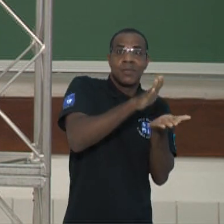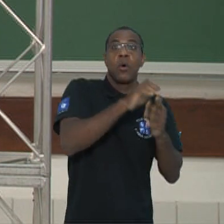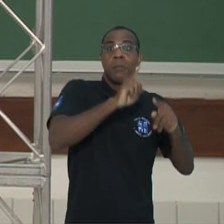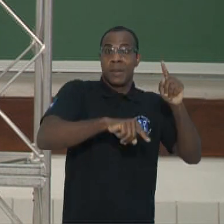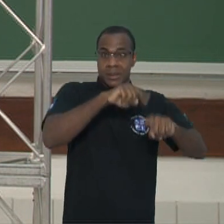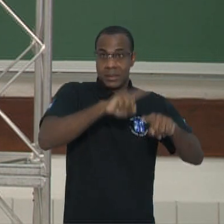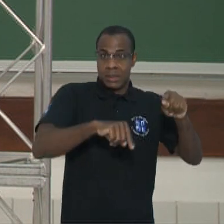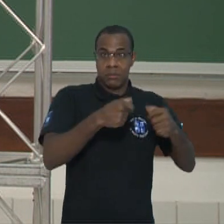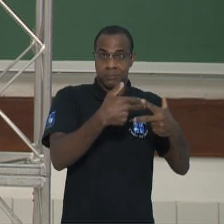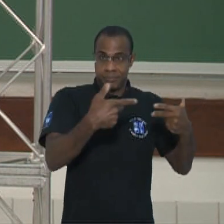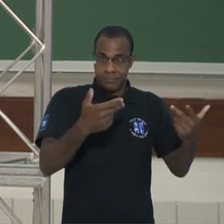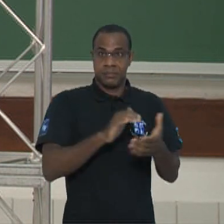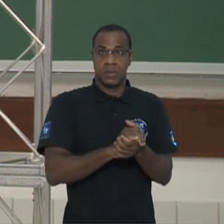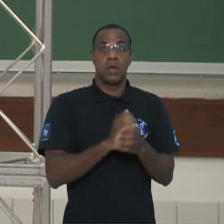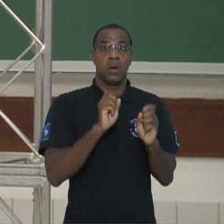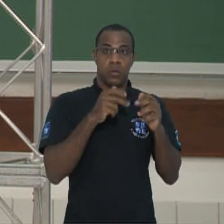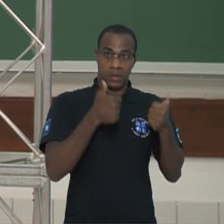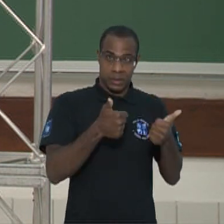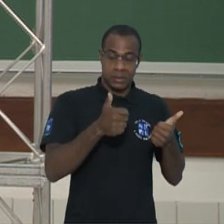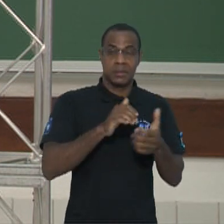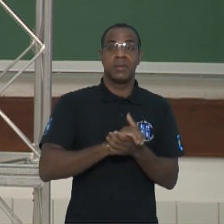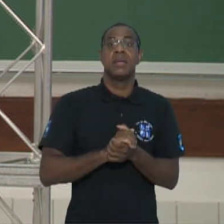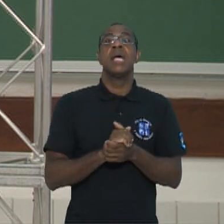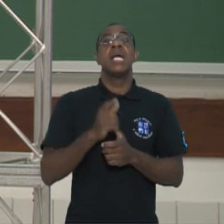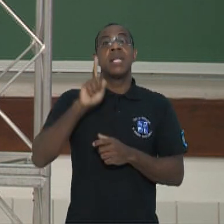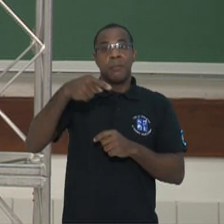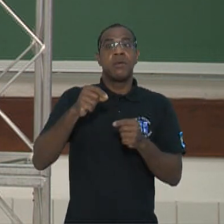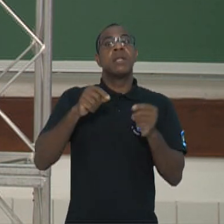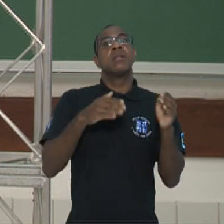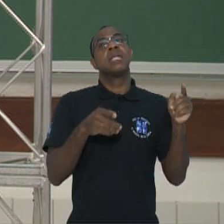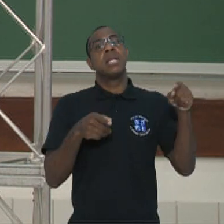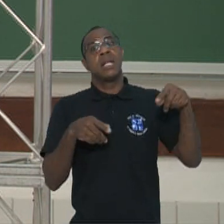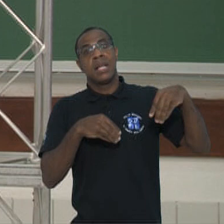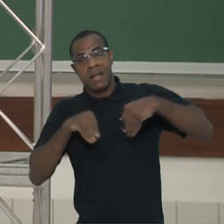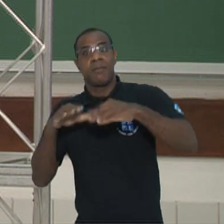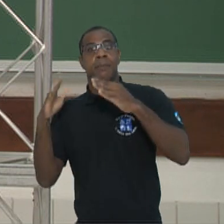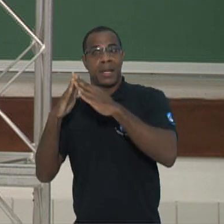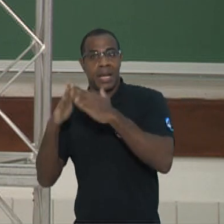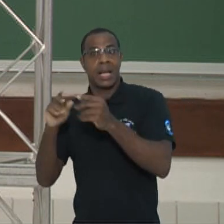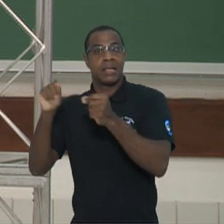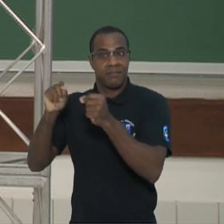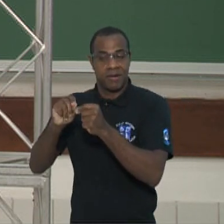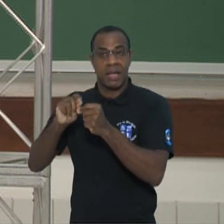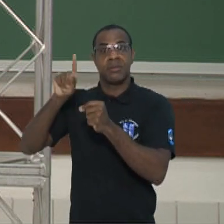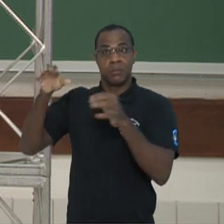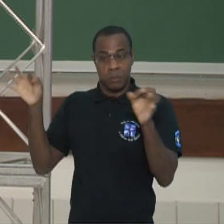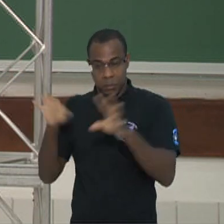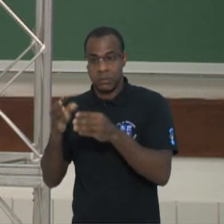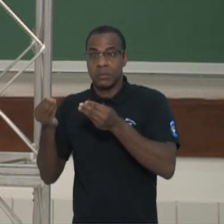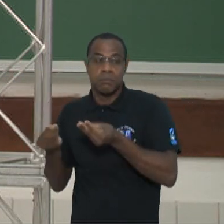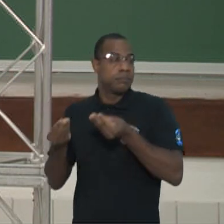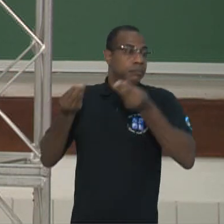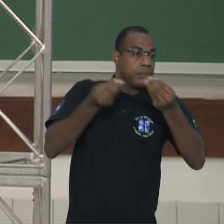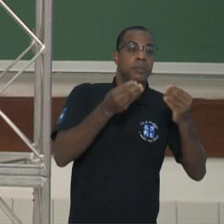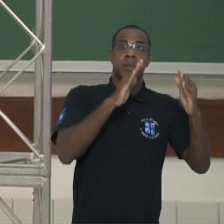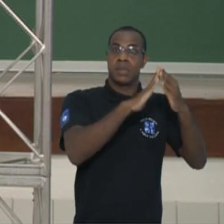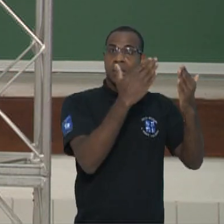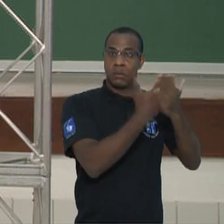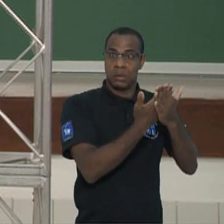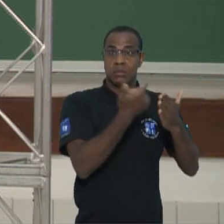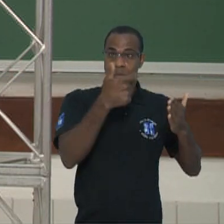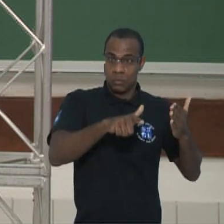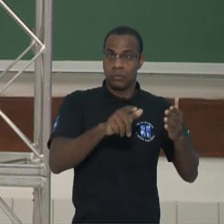depois a atividade realizada para o professor também acompanhar o teu rendimento. Então, são as várias maneiras ali que vocês têm que